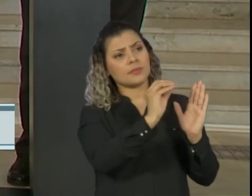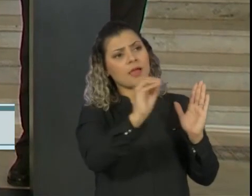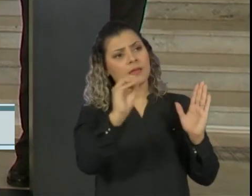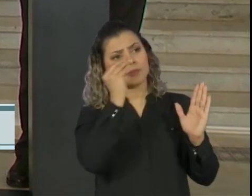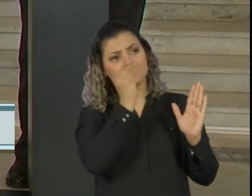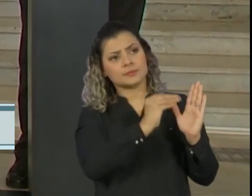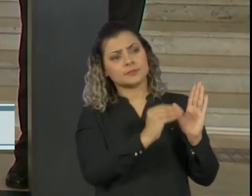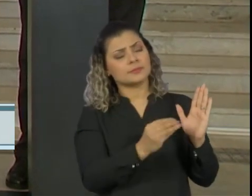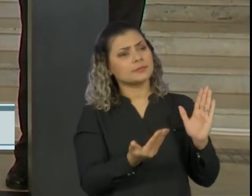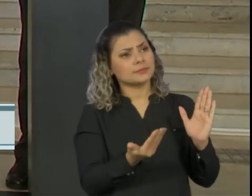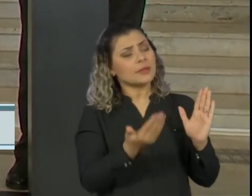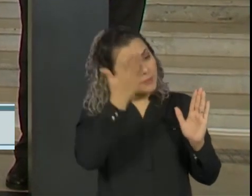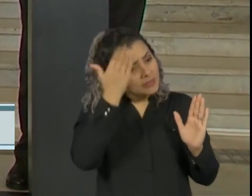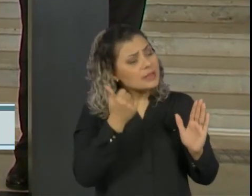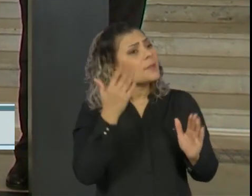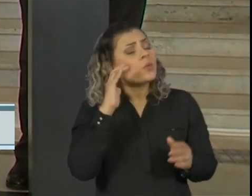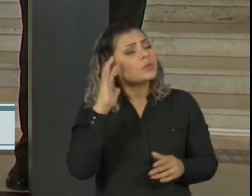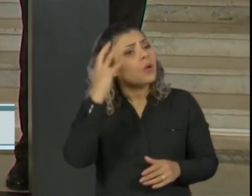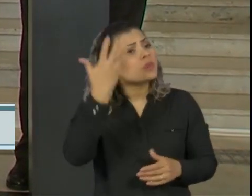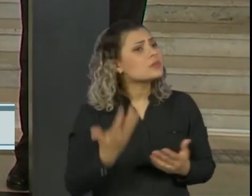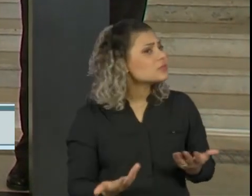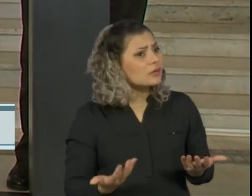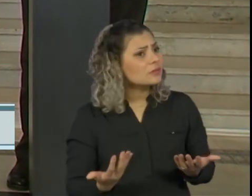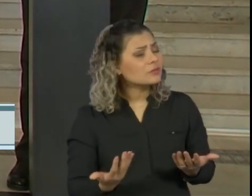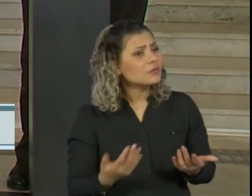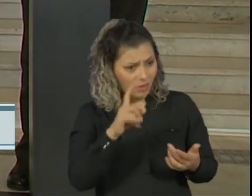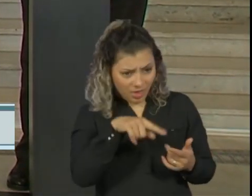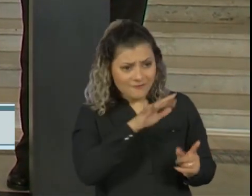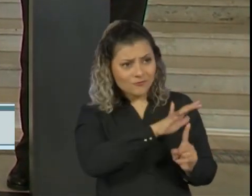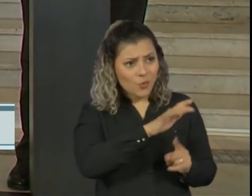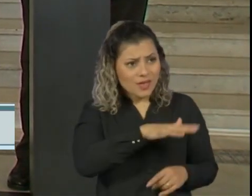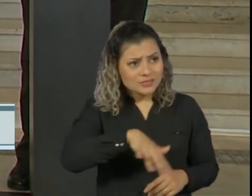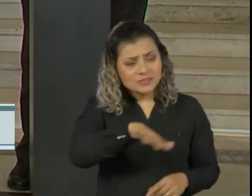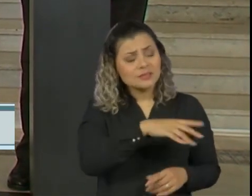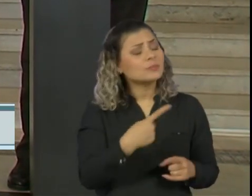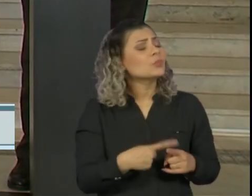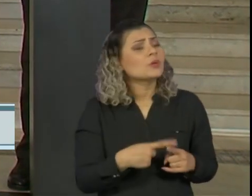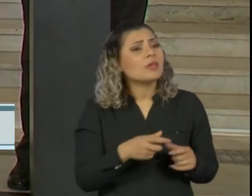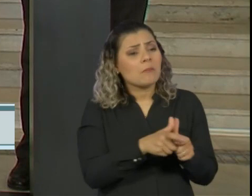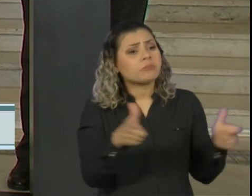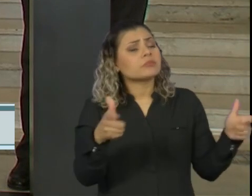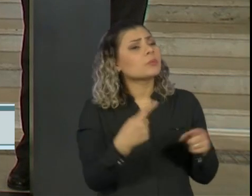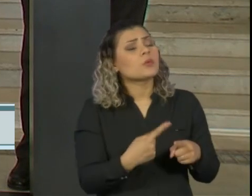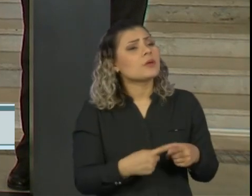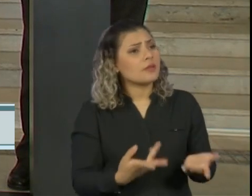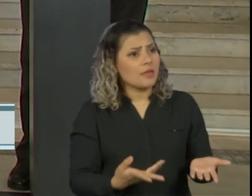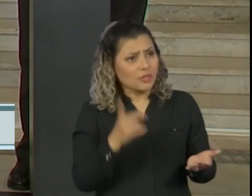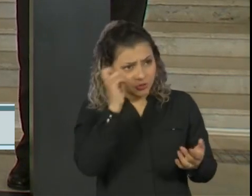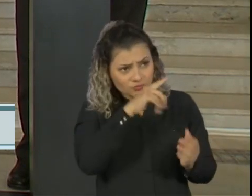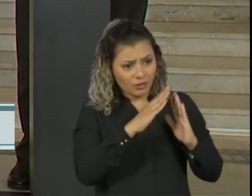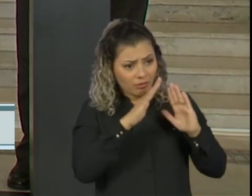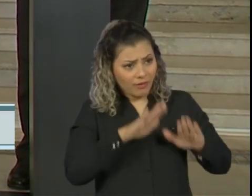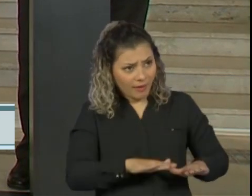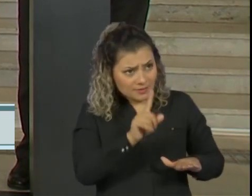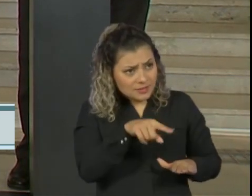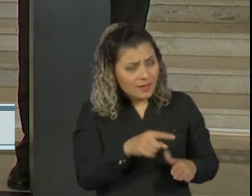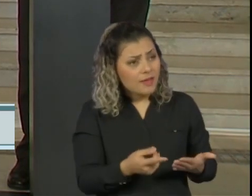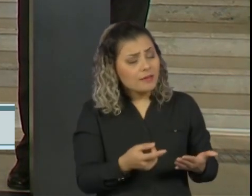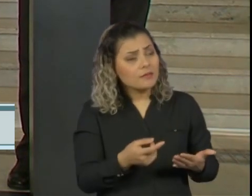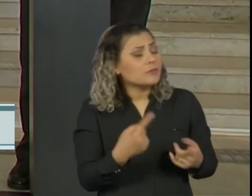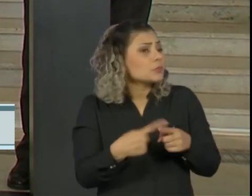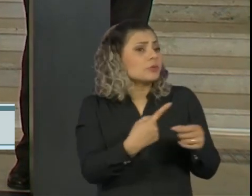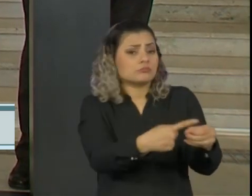quarentena, para a gente entender o que está ocorrendo, se isso de fato é um reflexo da dificuldade do isolamento social e de alguns municípios